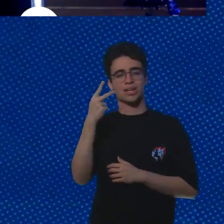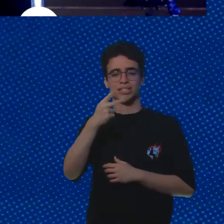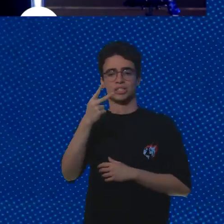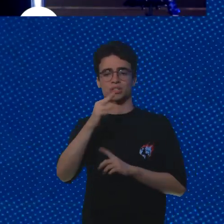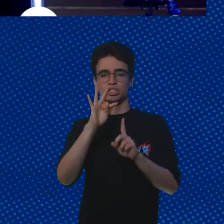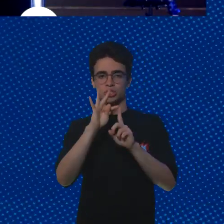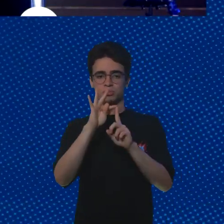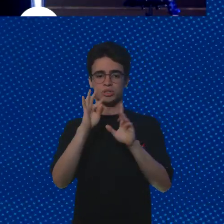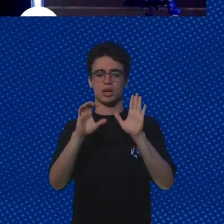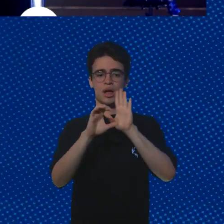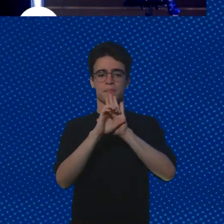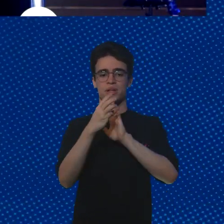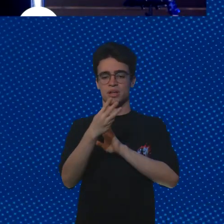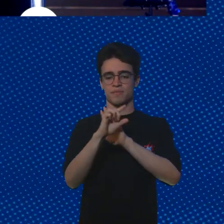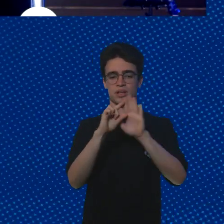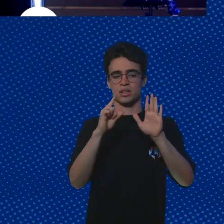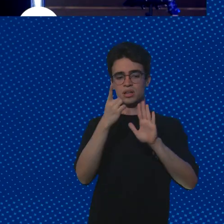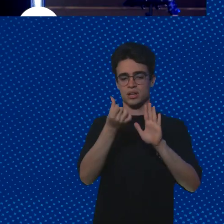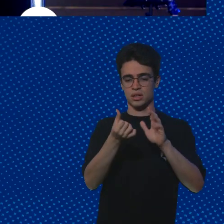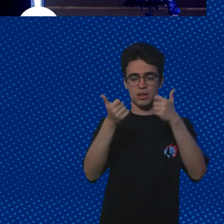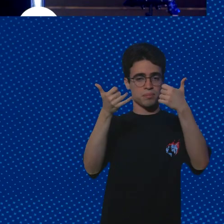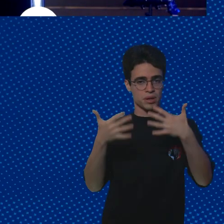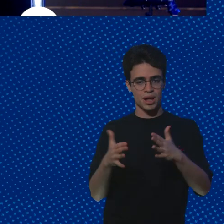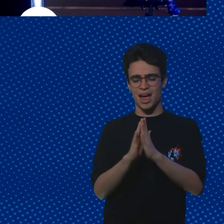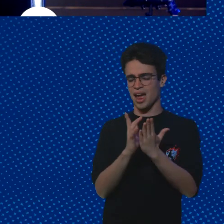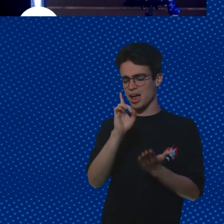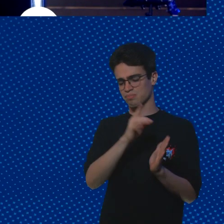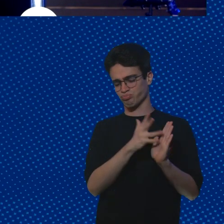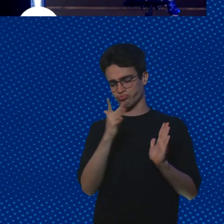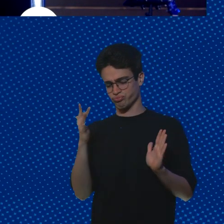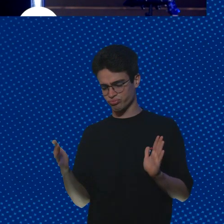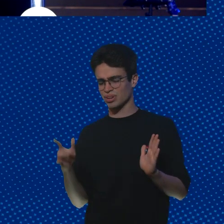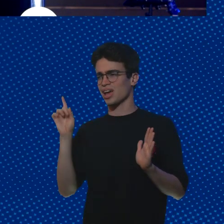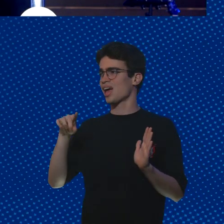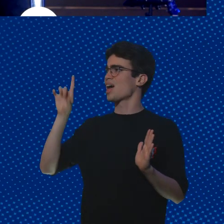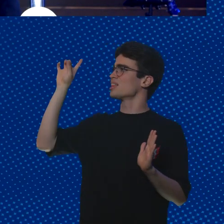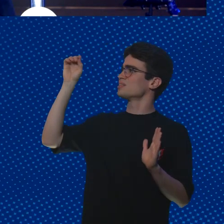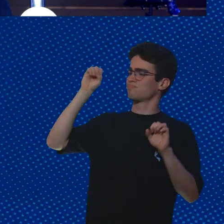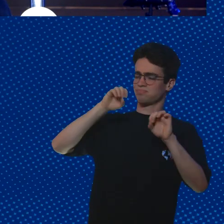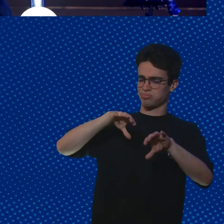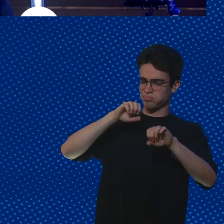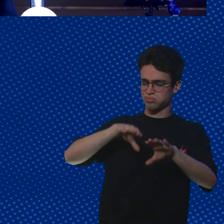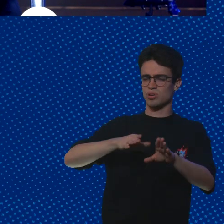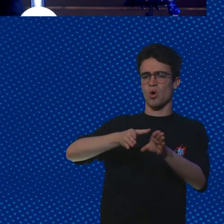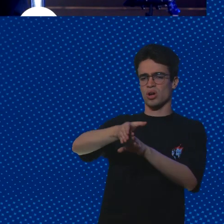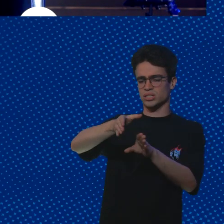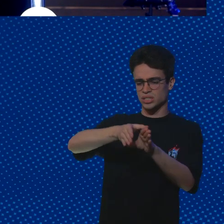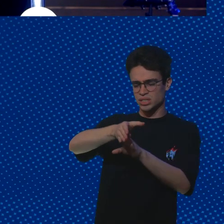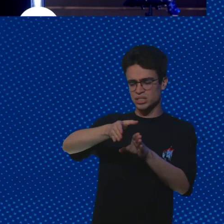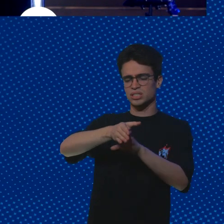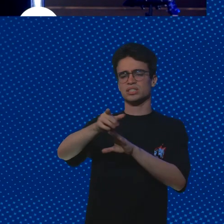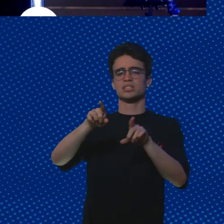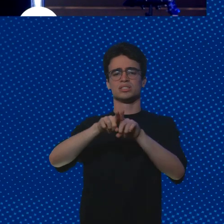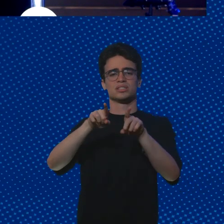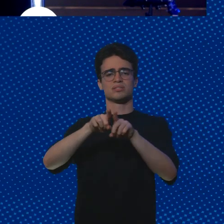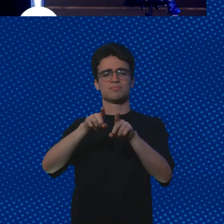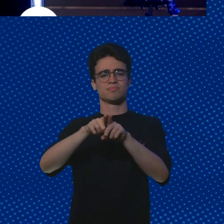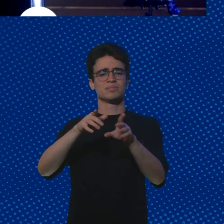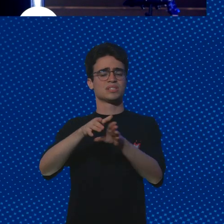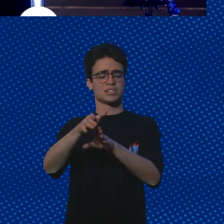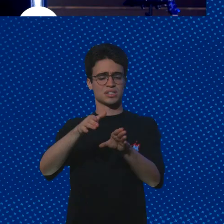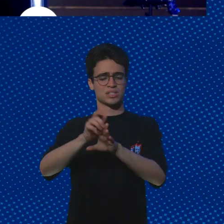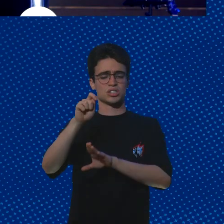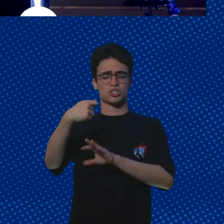17, vai falar, toda Escritura é inspirada por Deus e útil para o ensino, para a repreensão, para a correção e para a instrução na